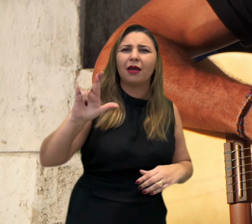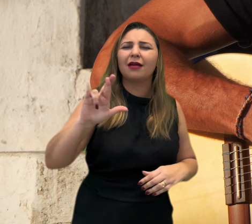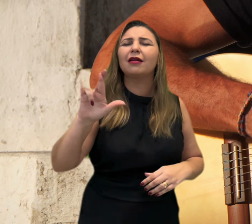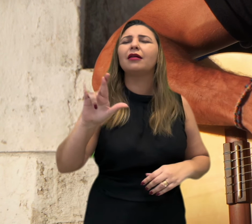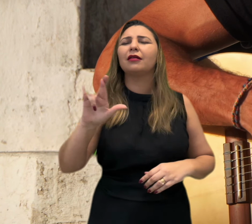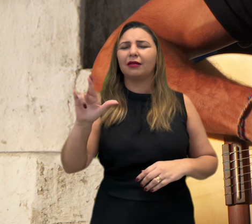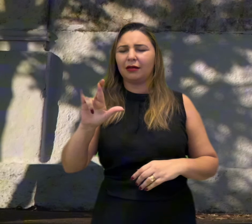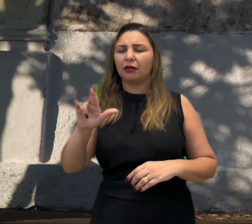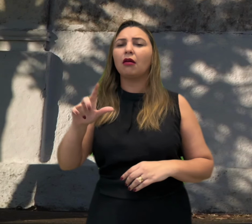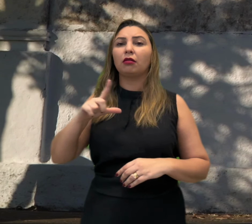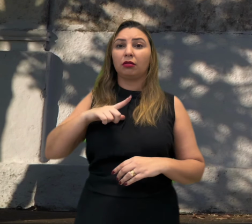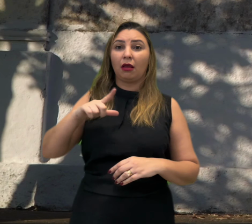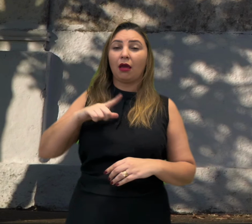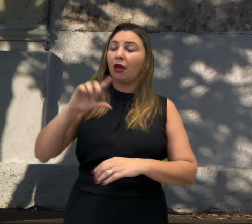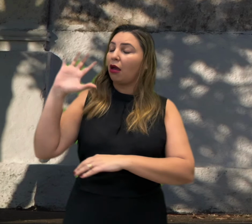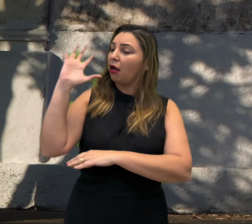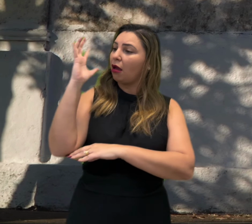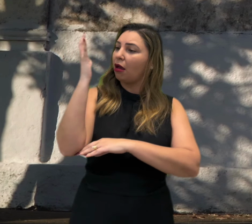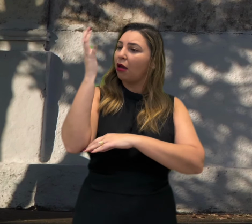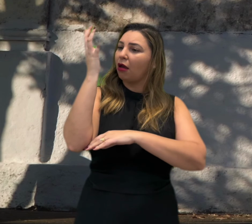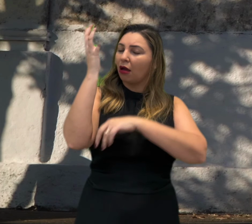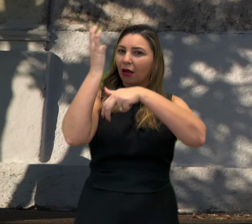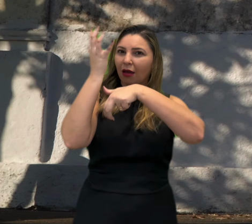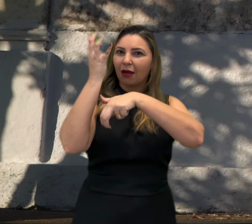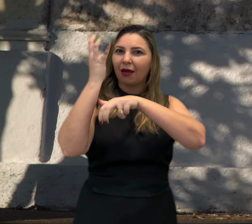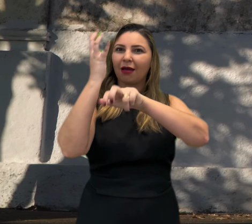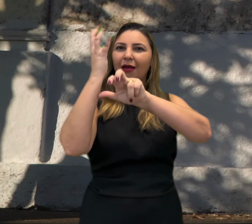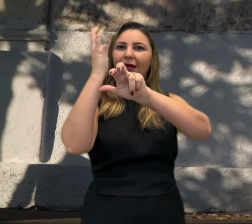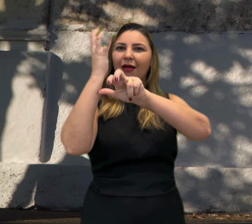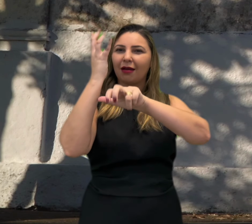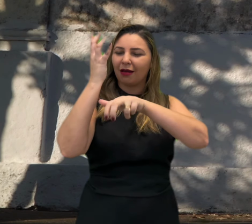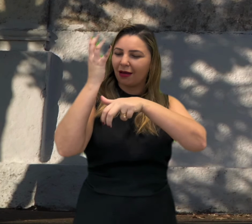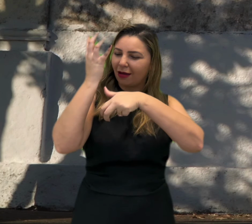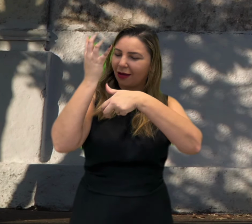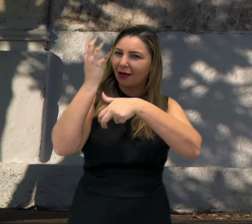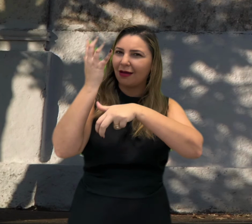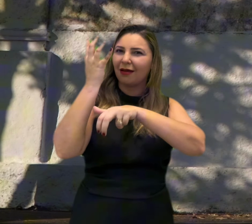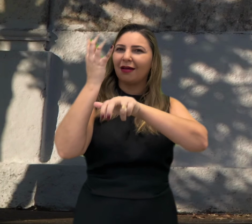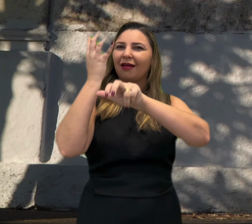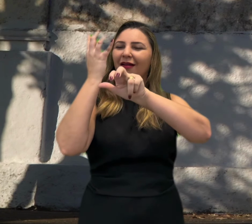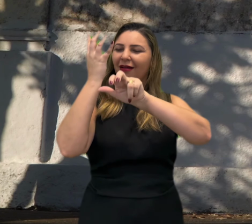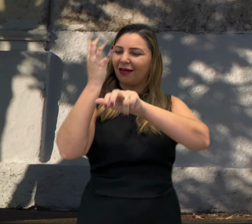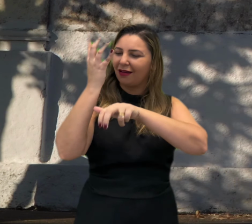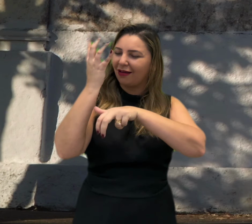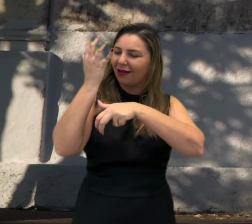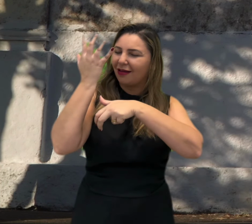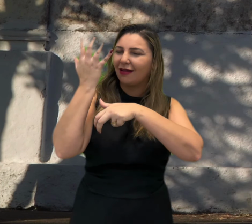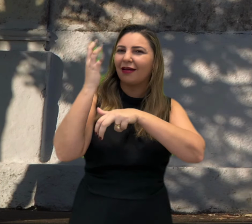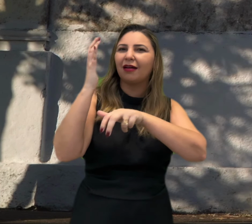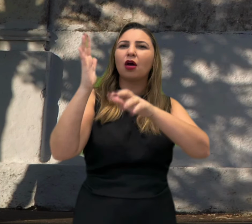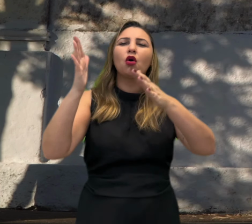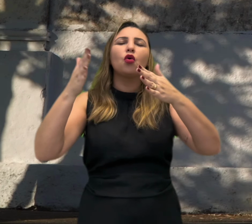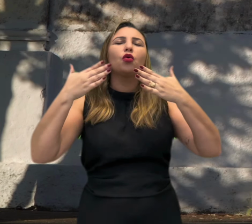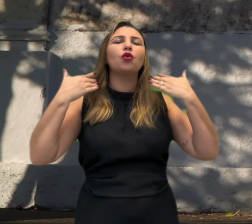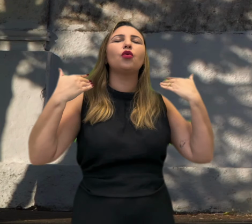Castelhanos, Iriri, tem balanço no coqueiro,